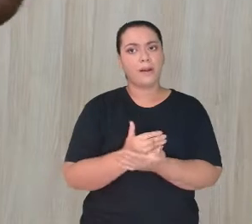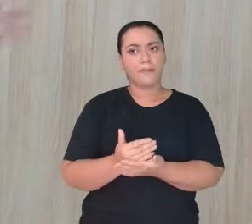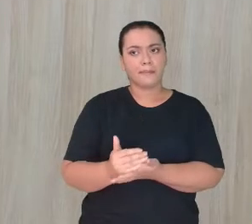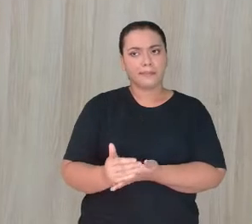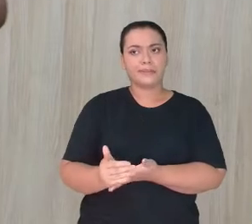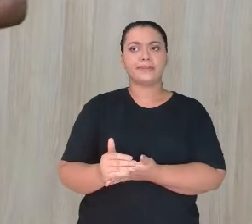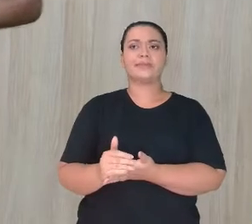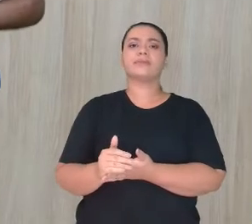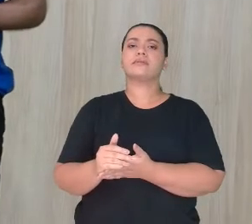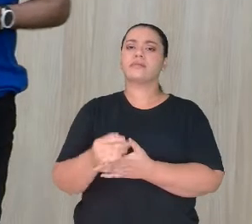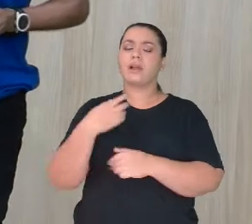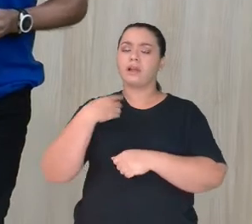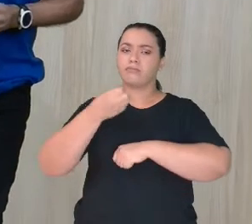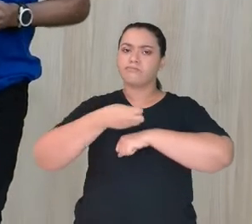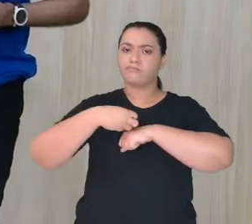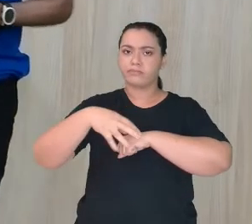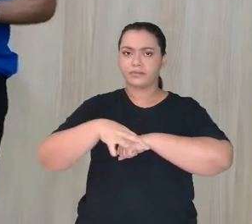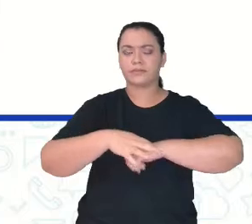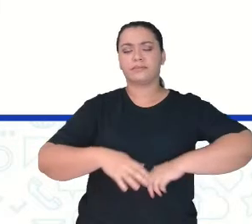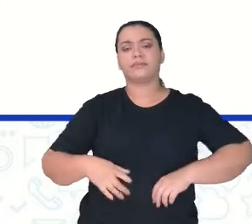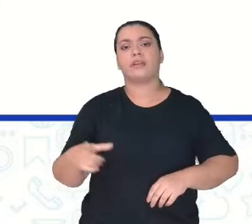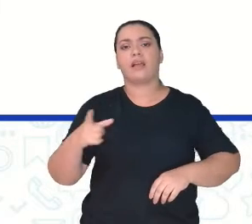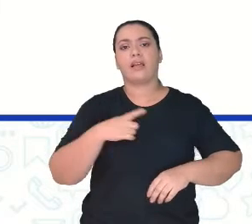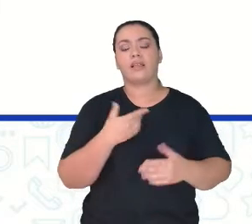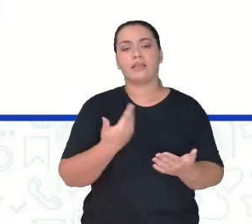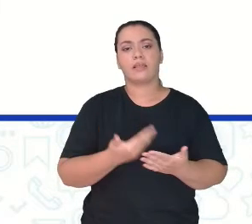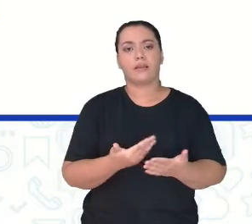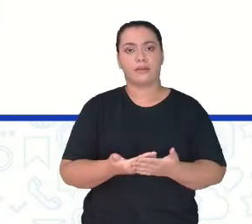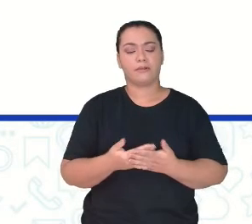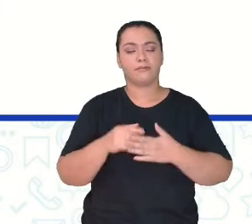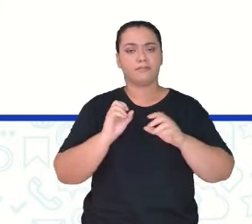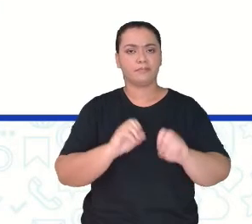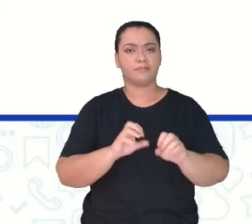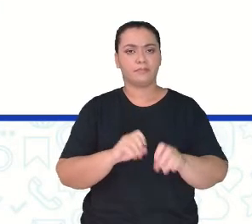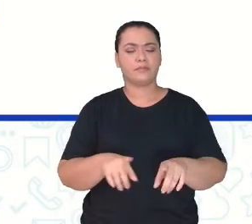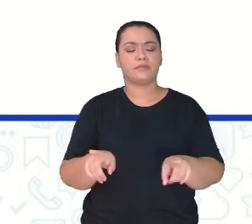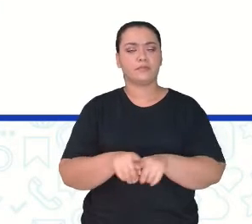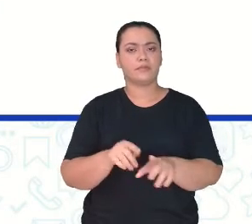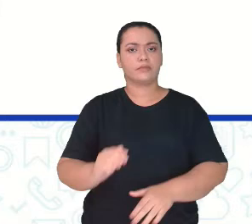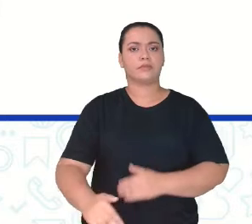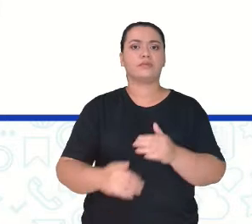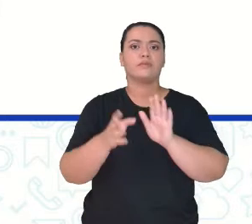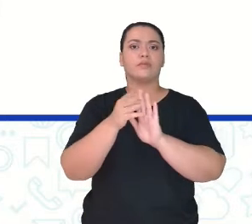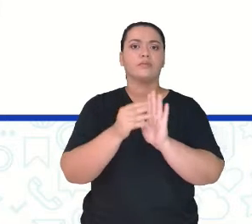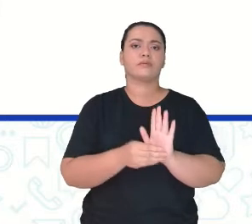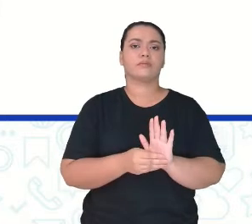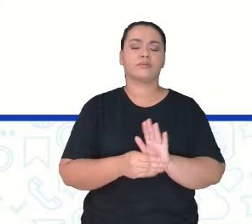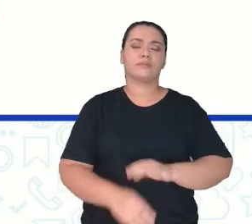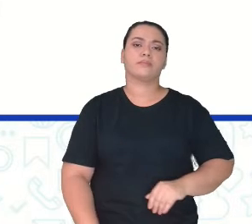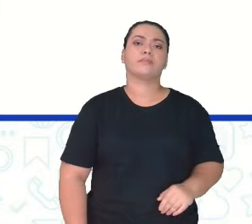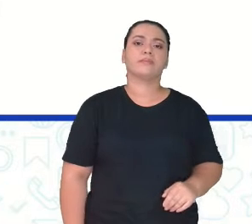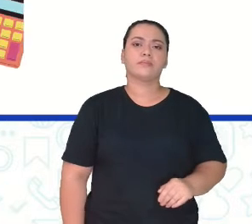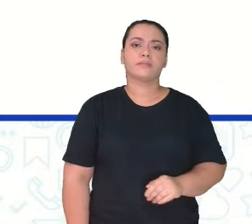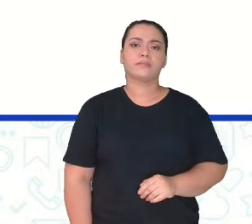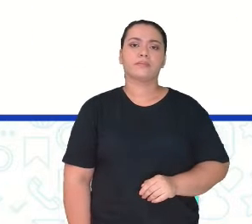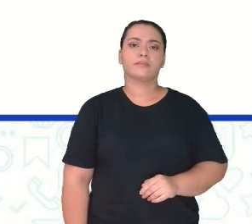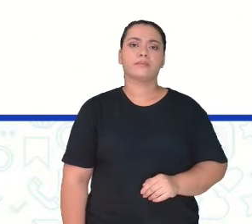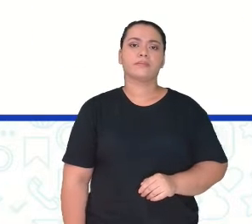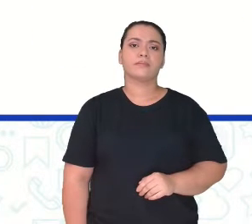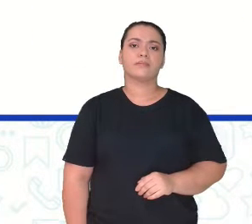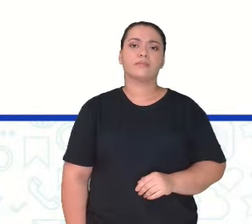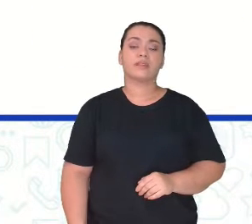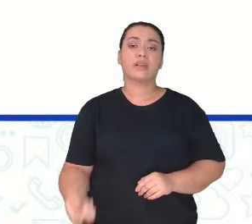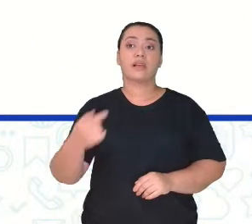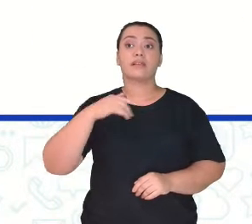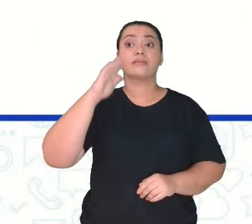falar um pouquinho as informações aí da nossa aula e a gente vai desenvolver conteúdo. Bom, bora ver. A gente